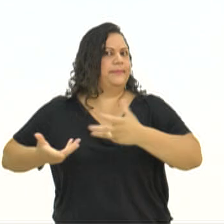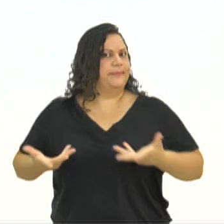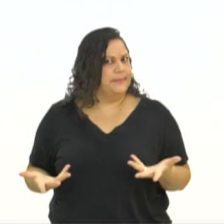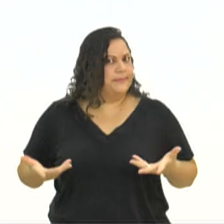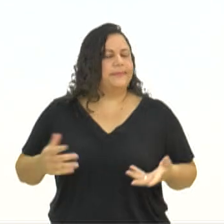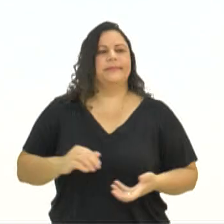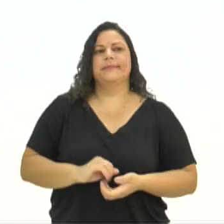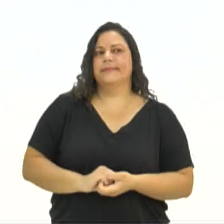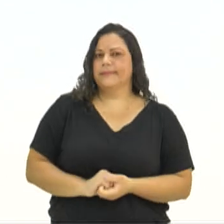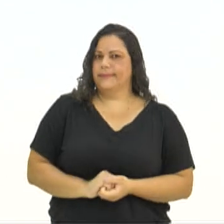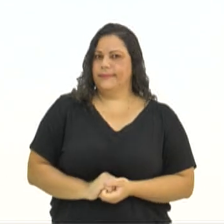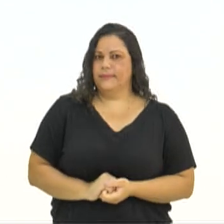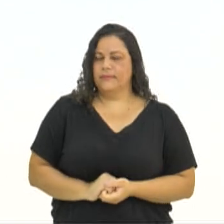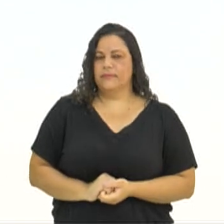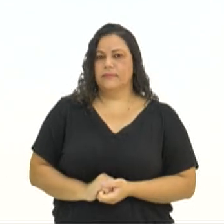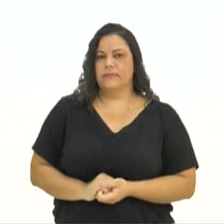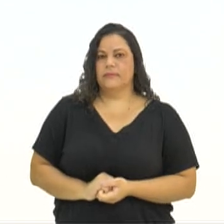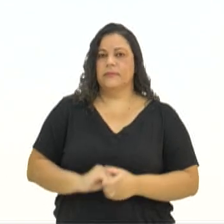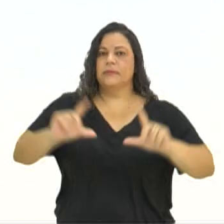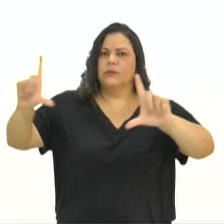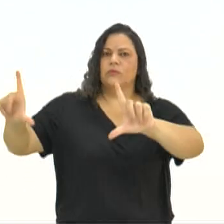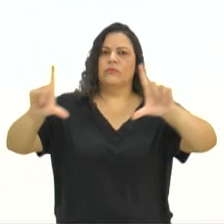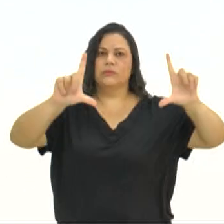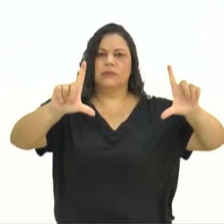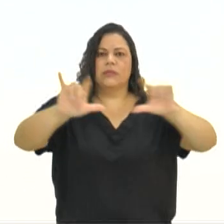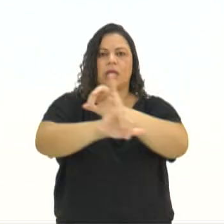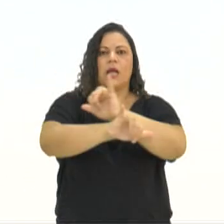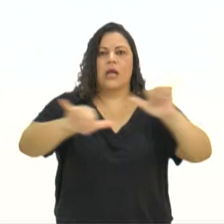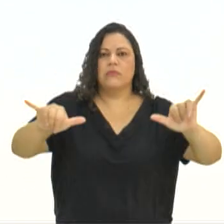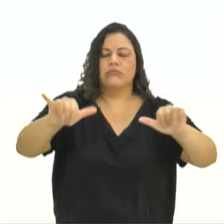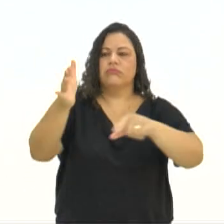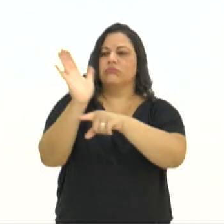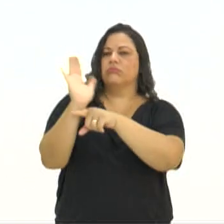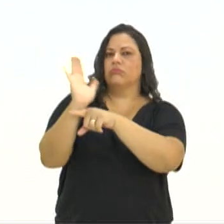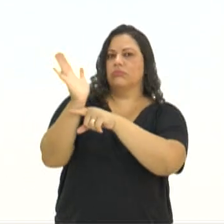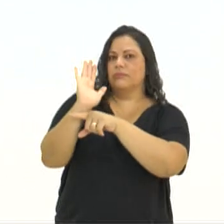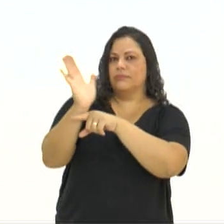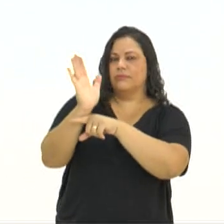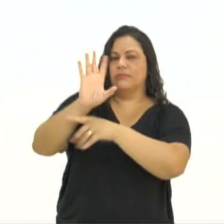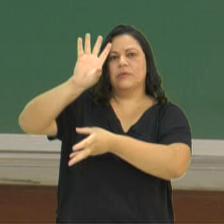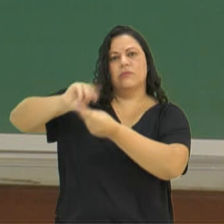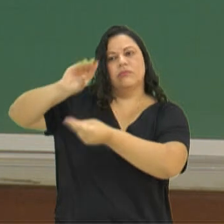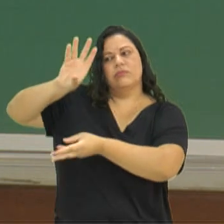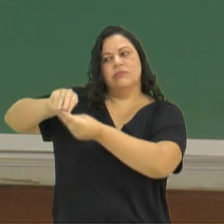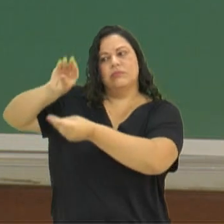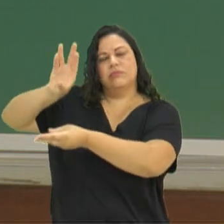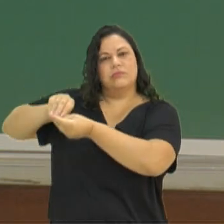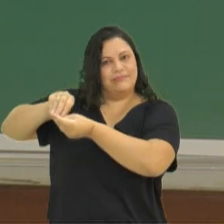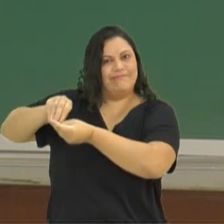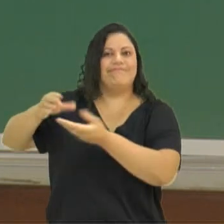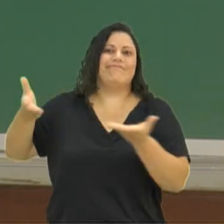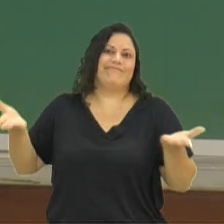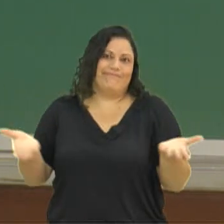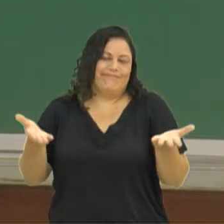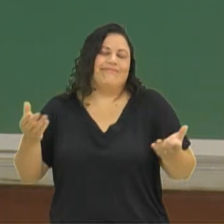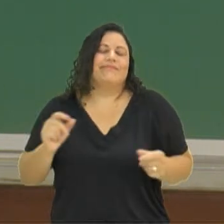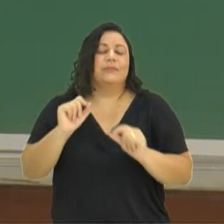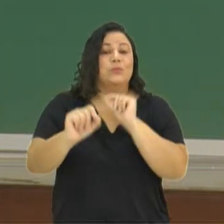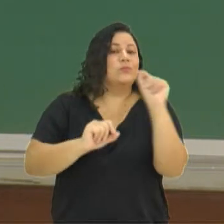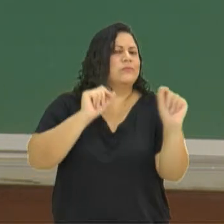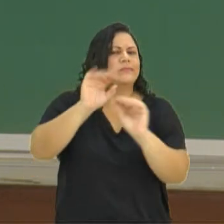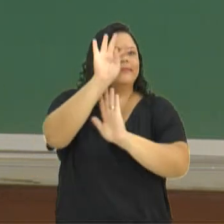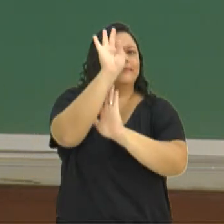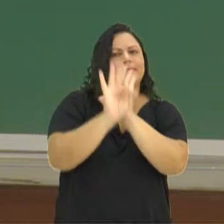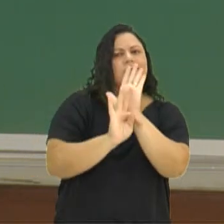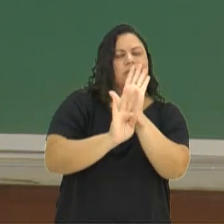anúncio de películas, então aquele cartaz de anúncio de filme, e sinopses. E a sinopse, vamos ver o que é esse texto,